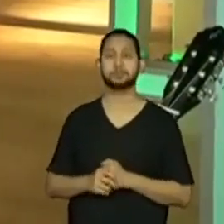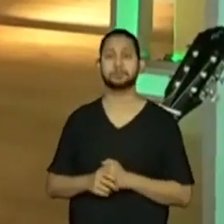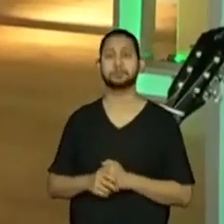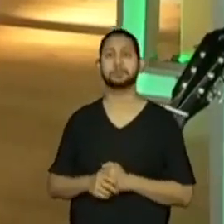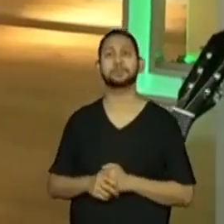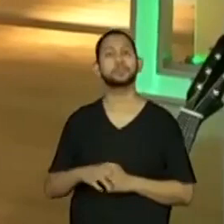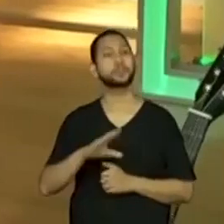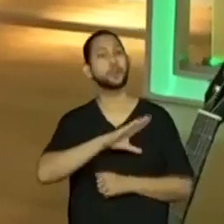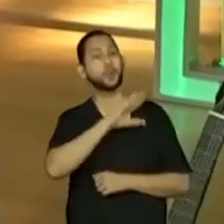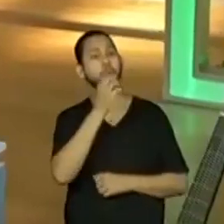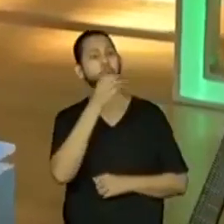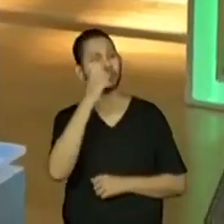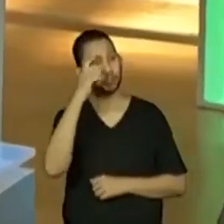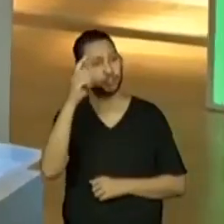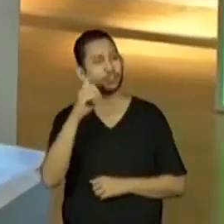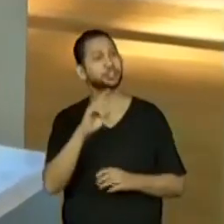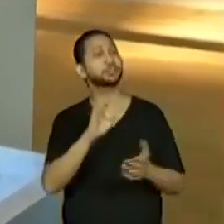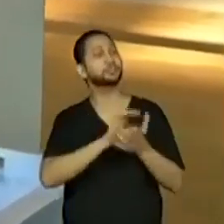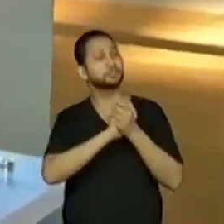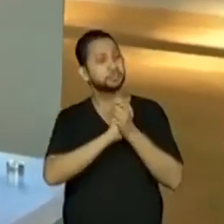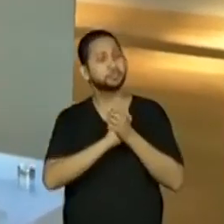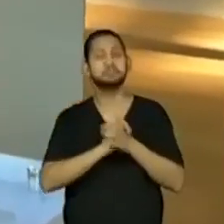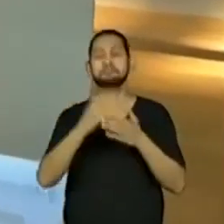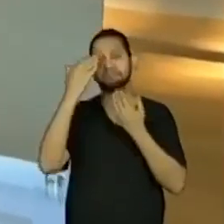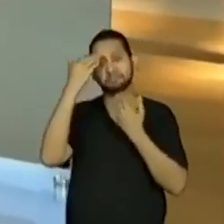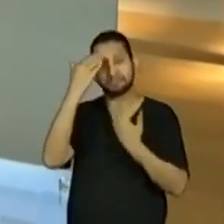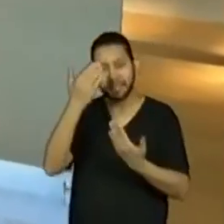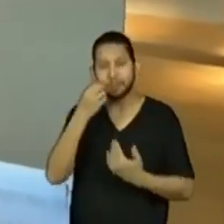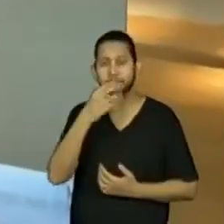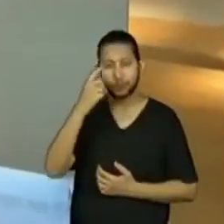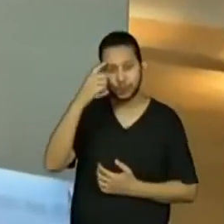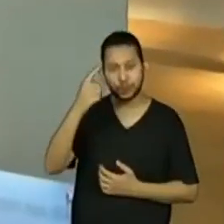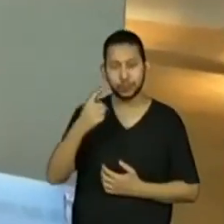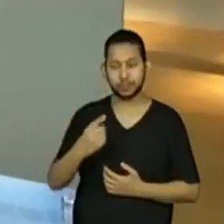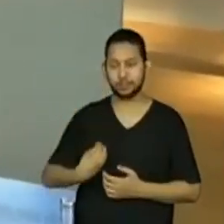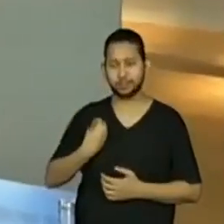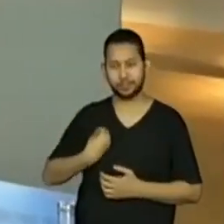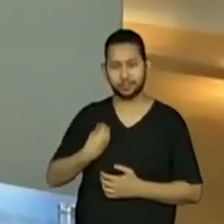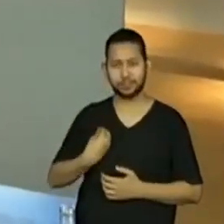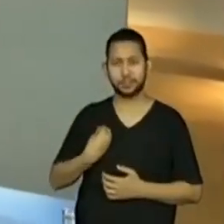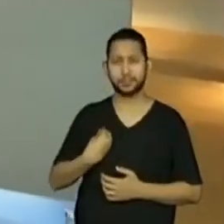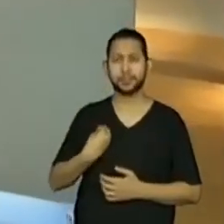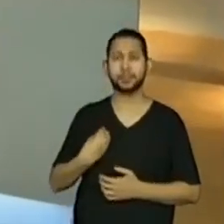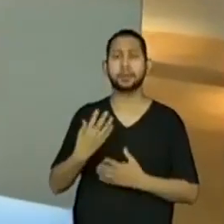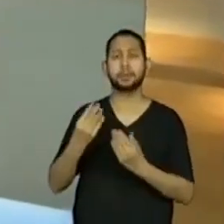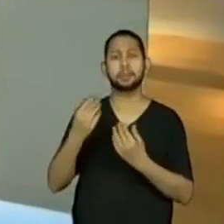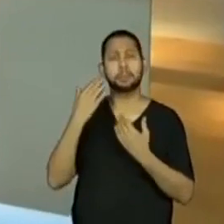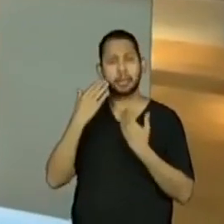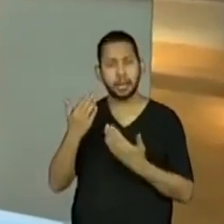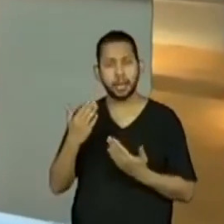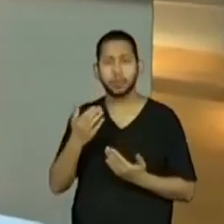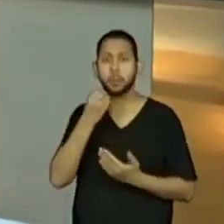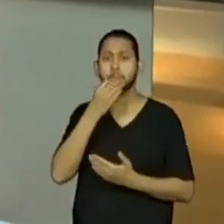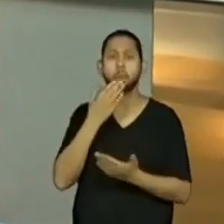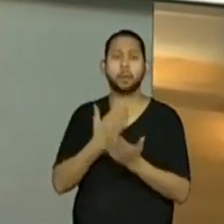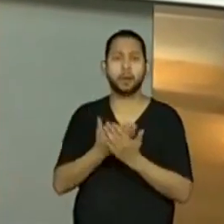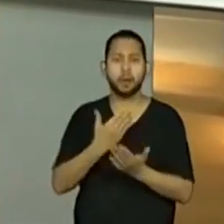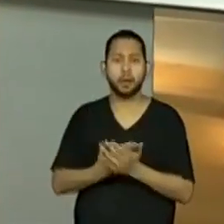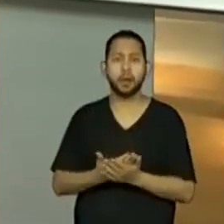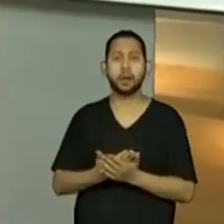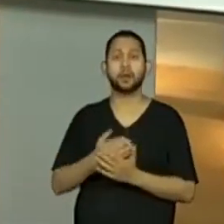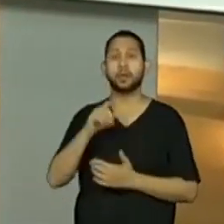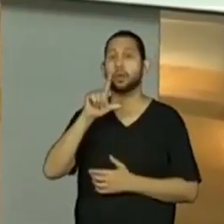Oi, bom dia, o pessoal me cumprimentando, muito obrigado, já estão aí, muito obrigado por desejar boa aula.